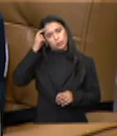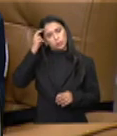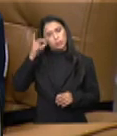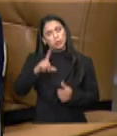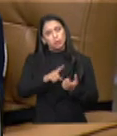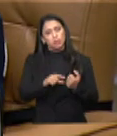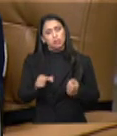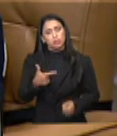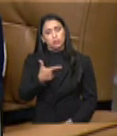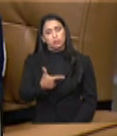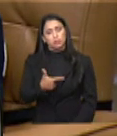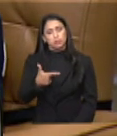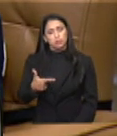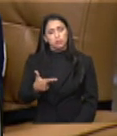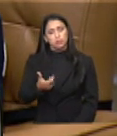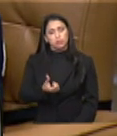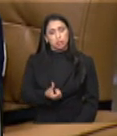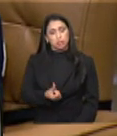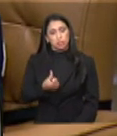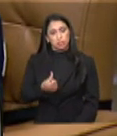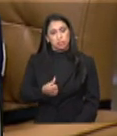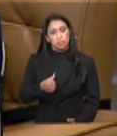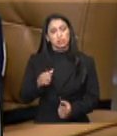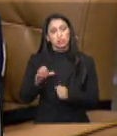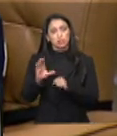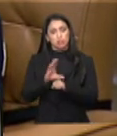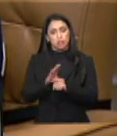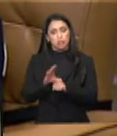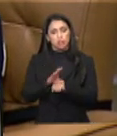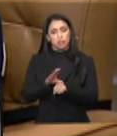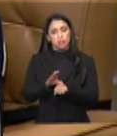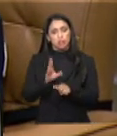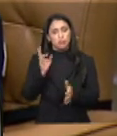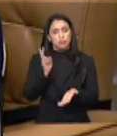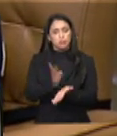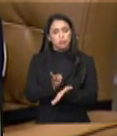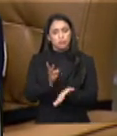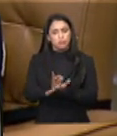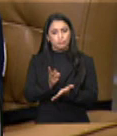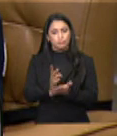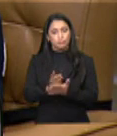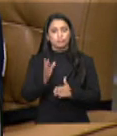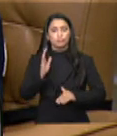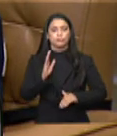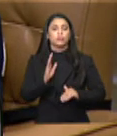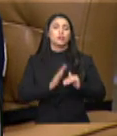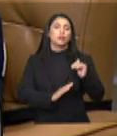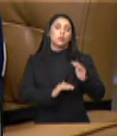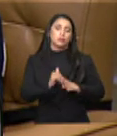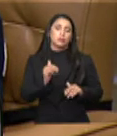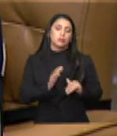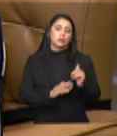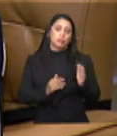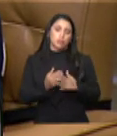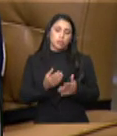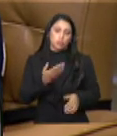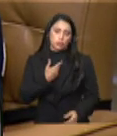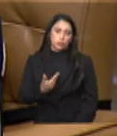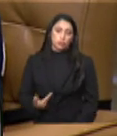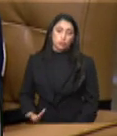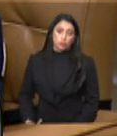no artigo 216 da nossa Constituição, com a mesma dicção: compete ao Estado, é dever do